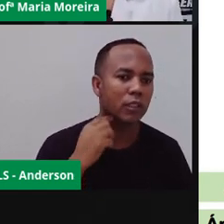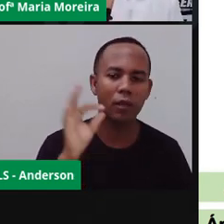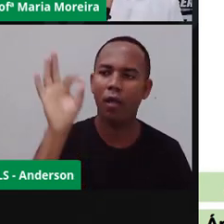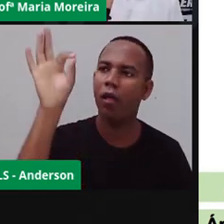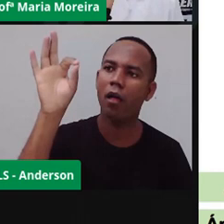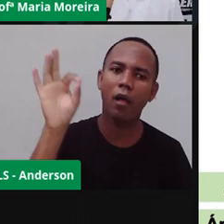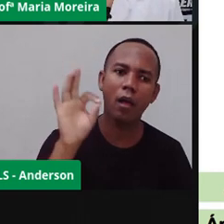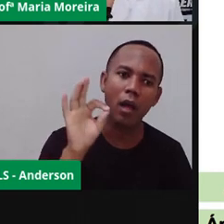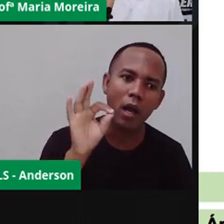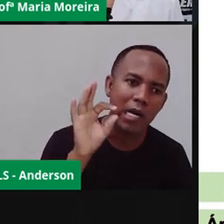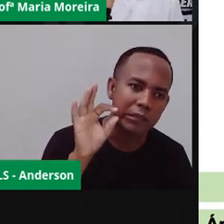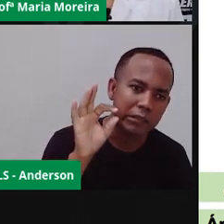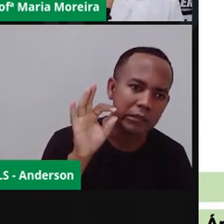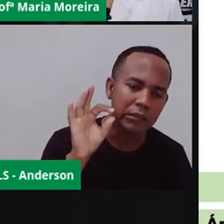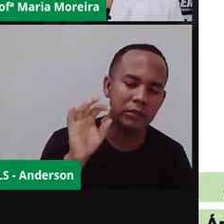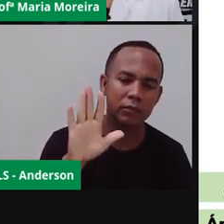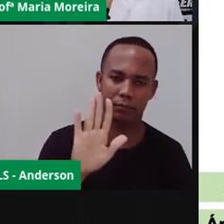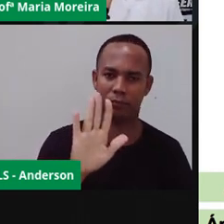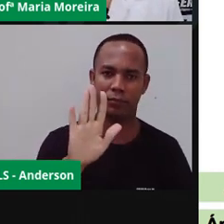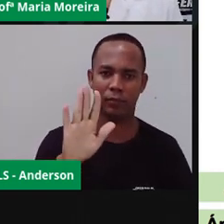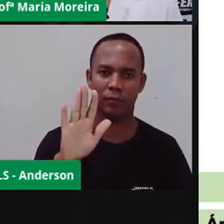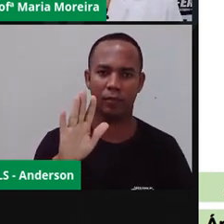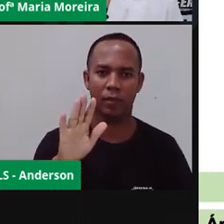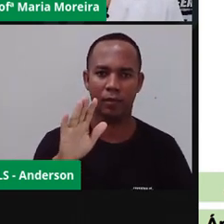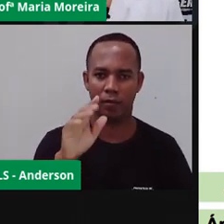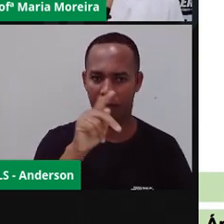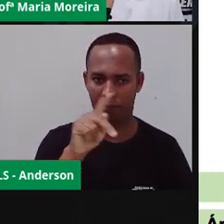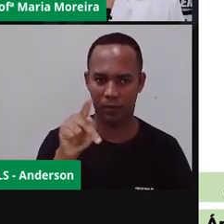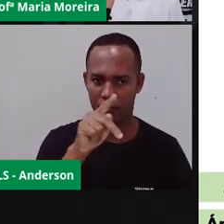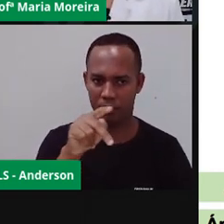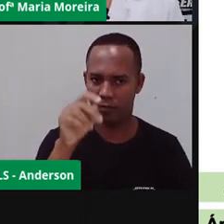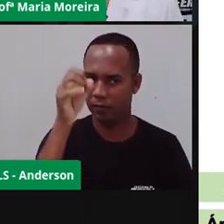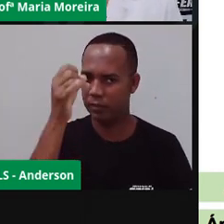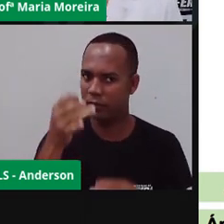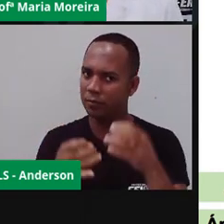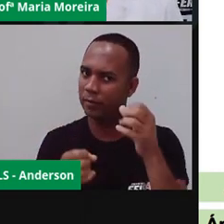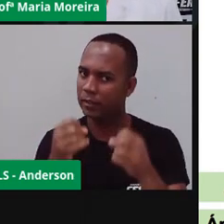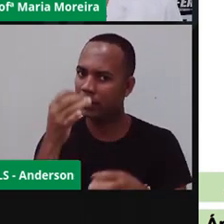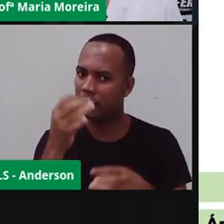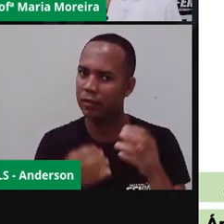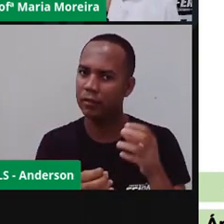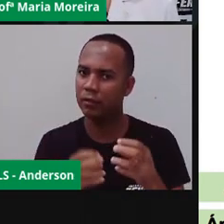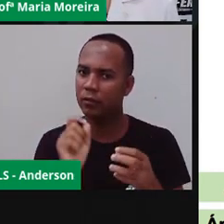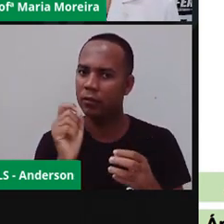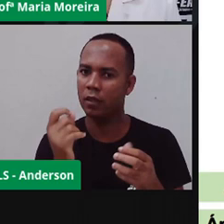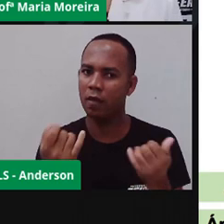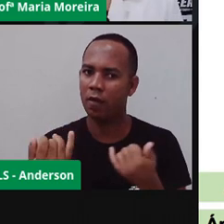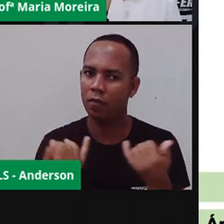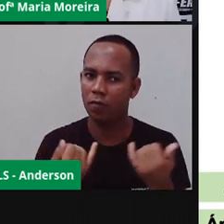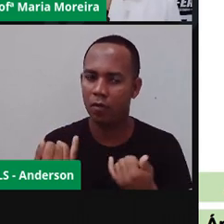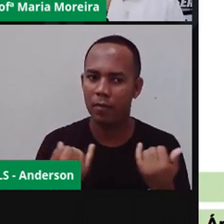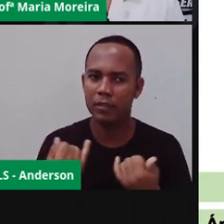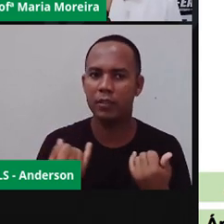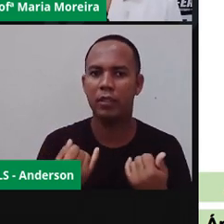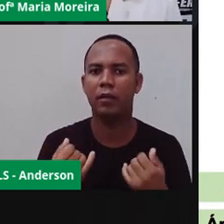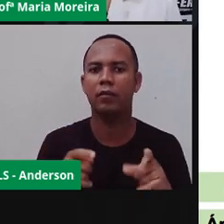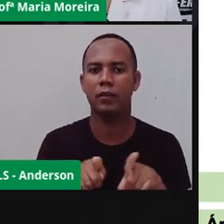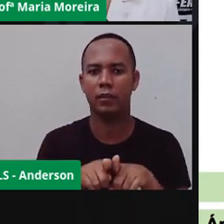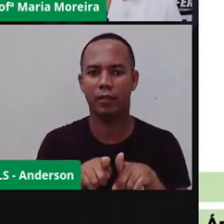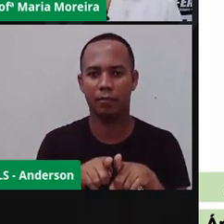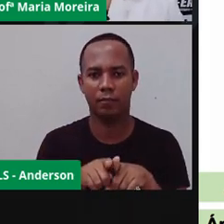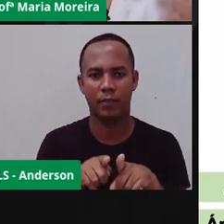Lixo. E aí, à medida que a prof for trazendo explicações, para cada slide que foi aparecendo na tela, ela trouxe uma